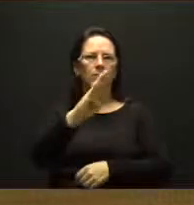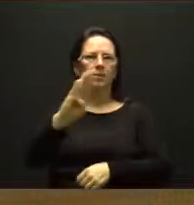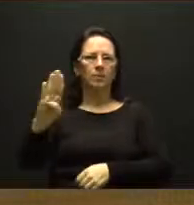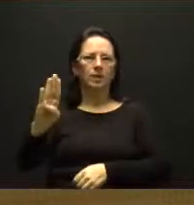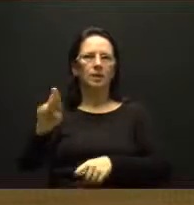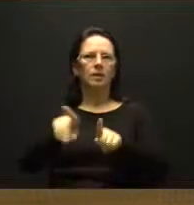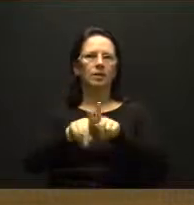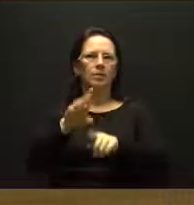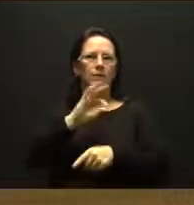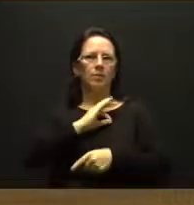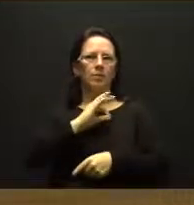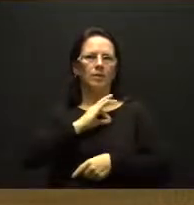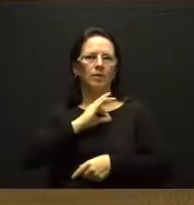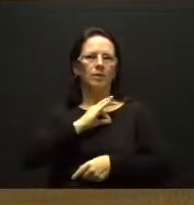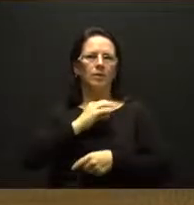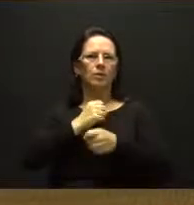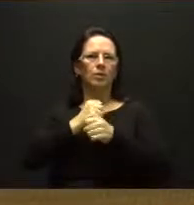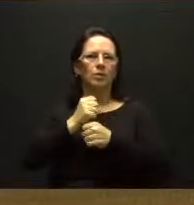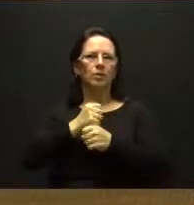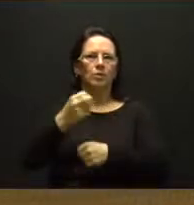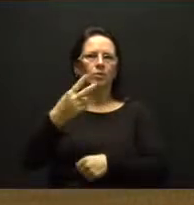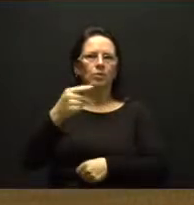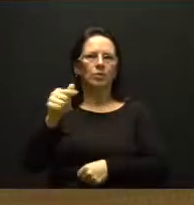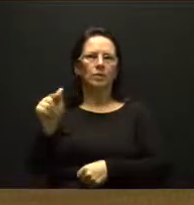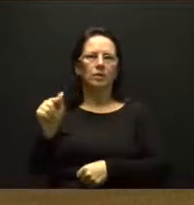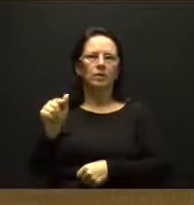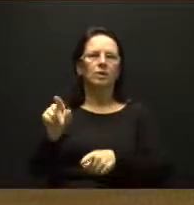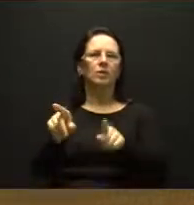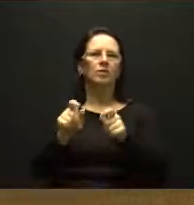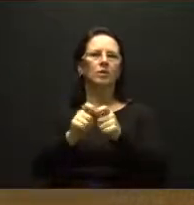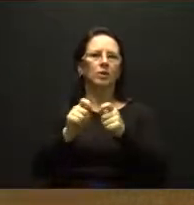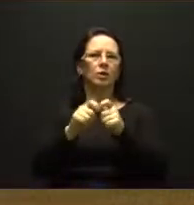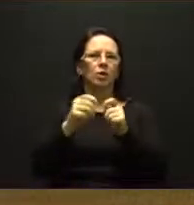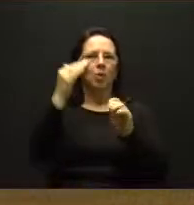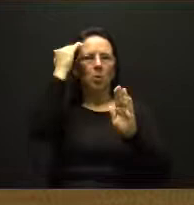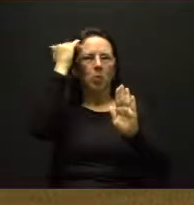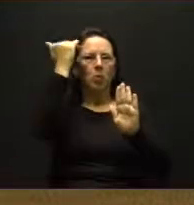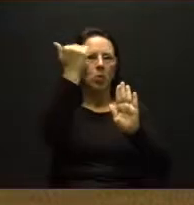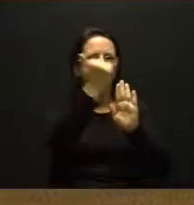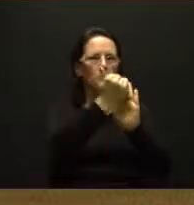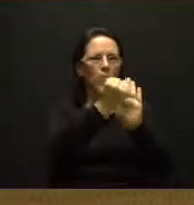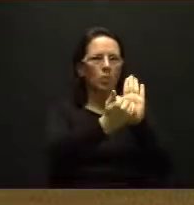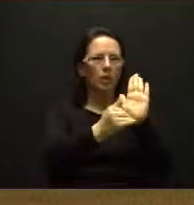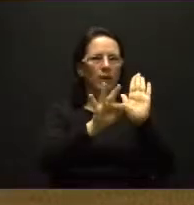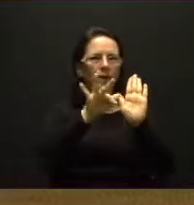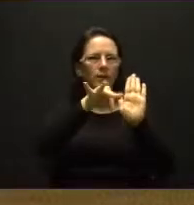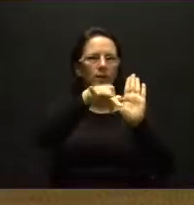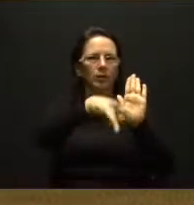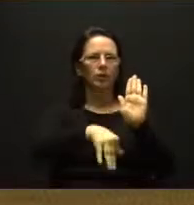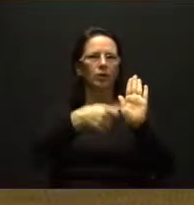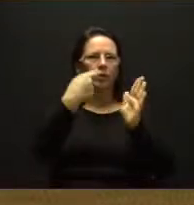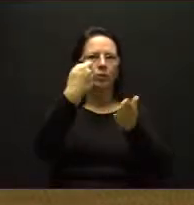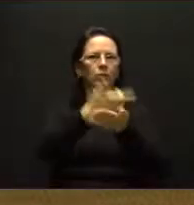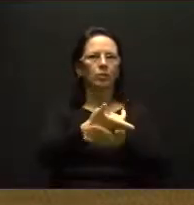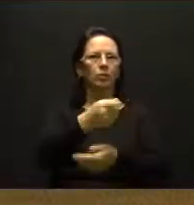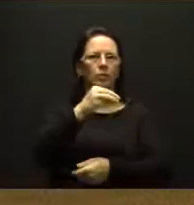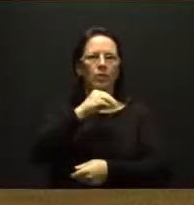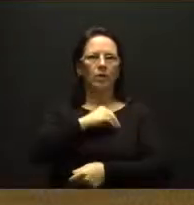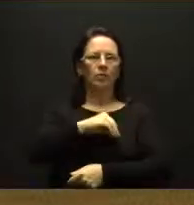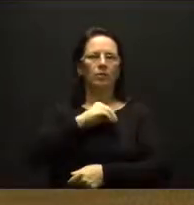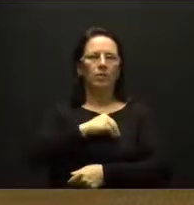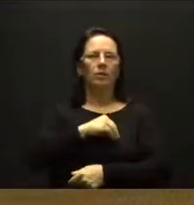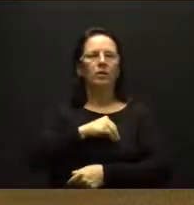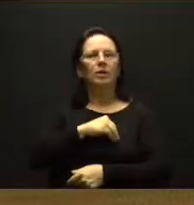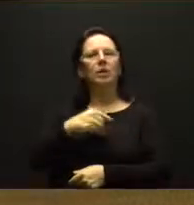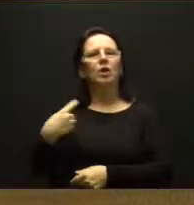prefeitura márcio 2017 e fazer cumprir a téo até o término dos pagamentos então a gente